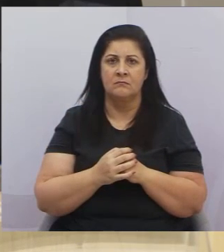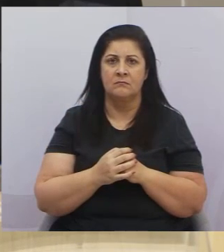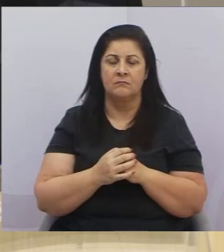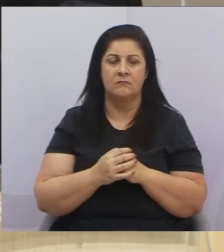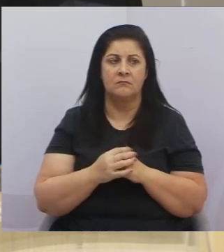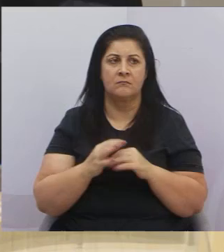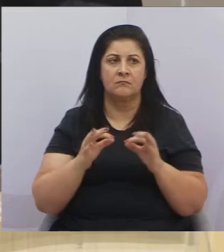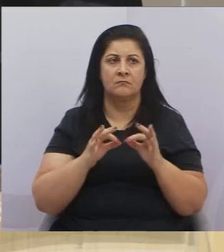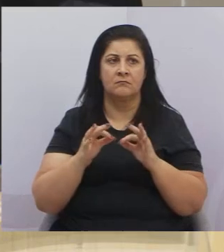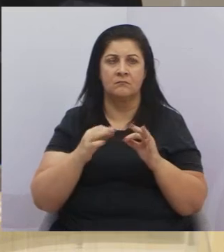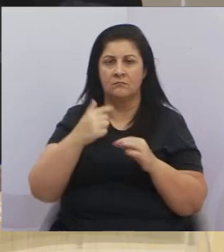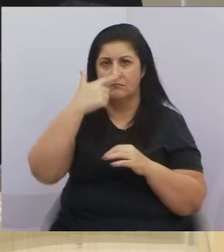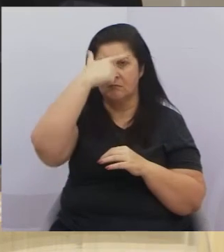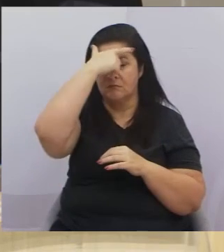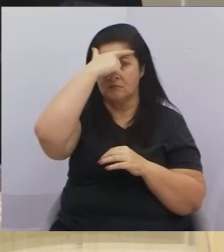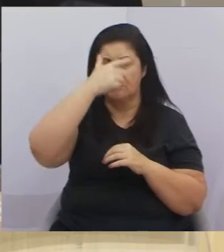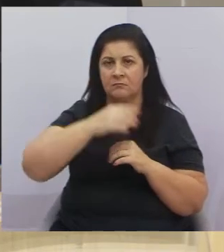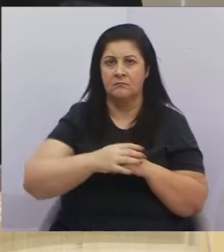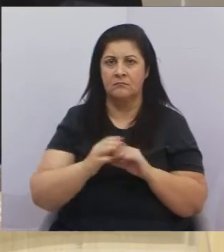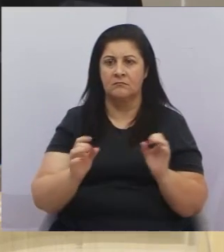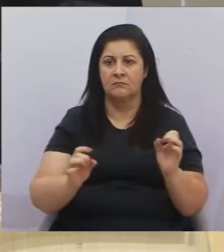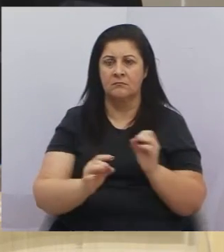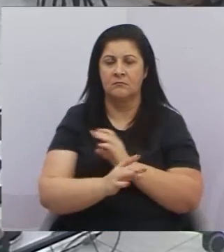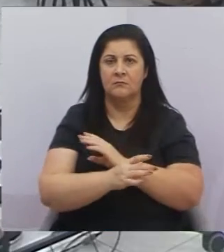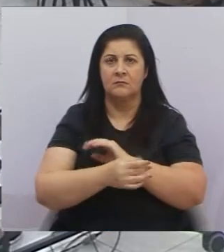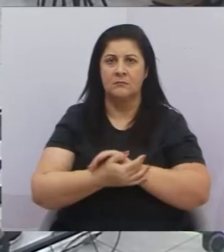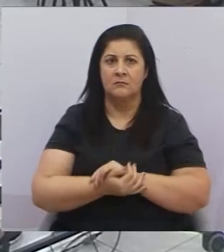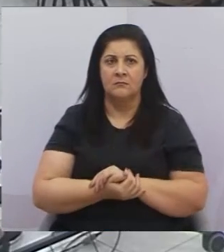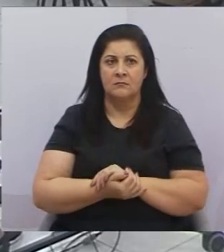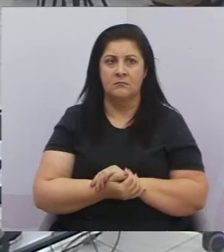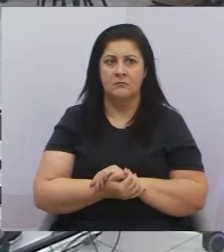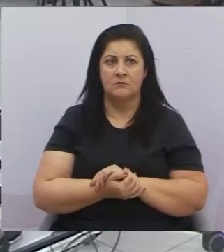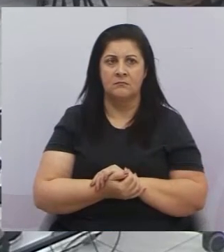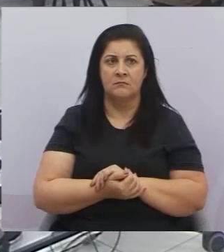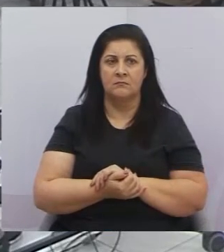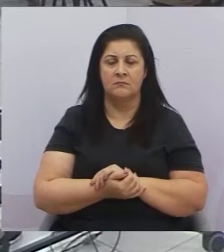Flávio. Não temos mais voto de pesar, senhor presidente.